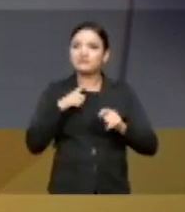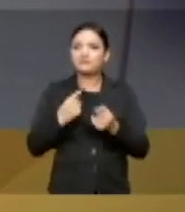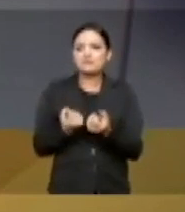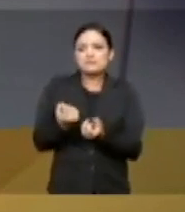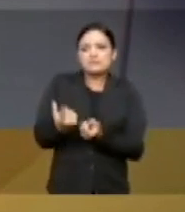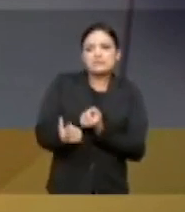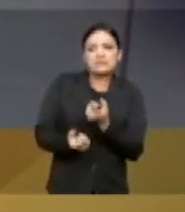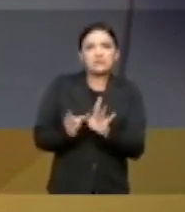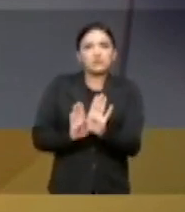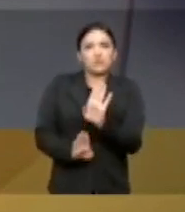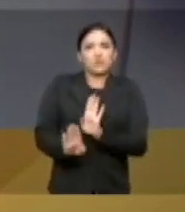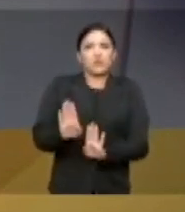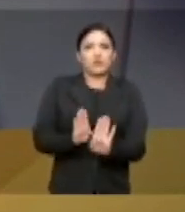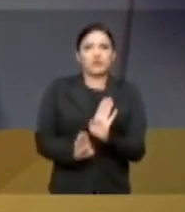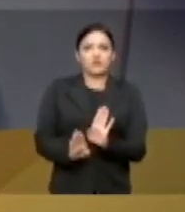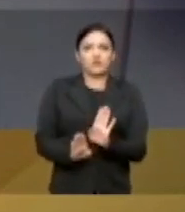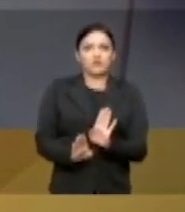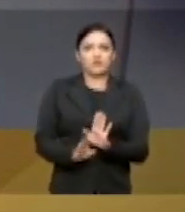restritivamente.